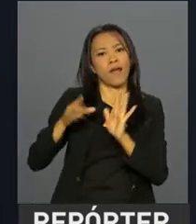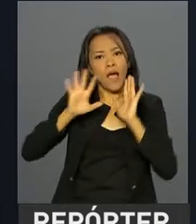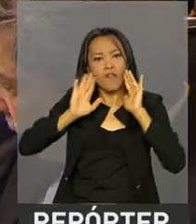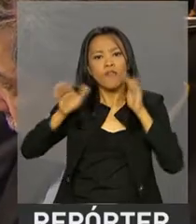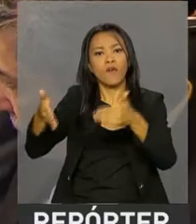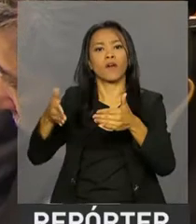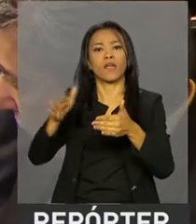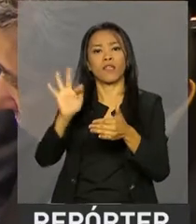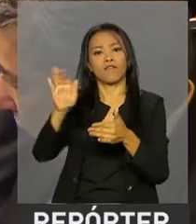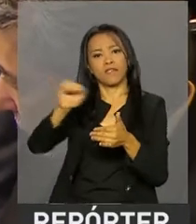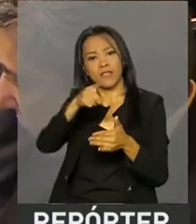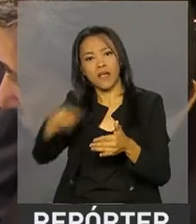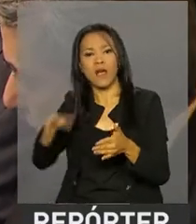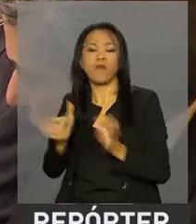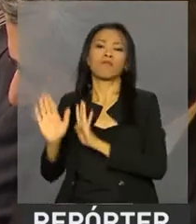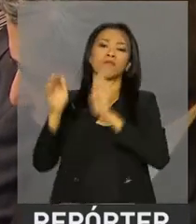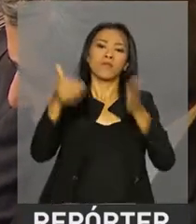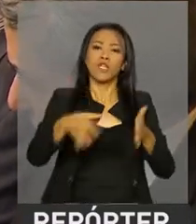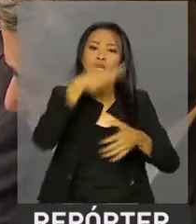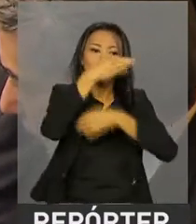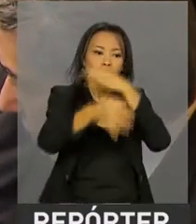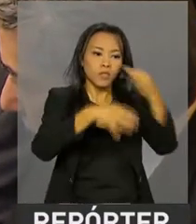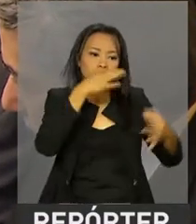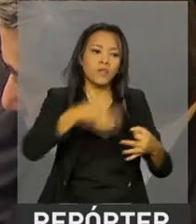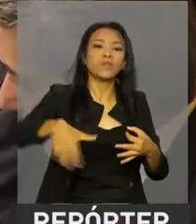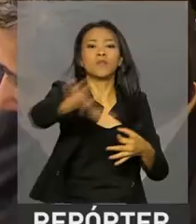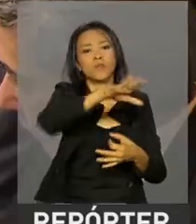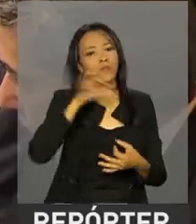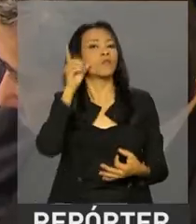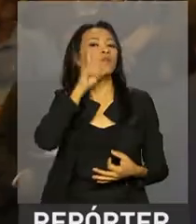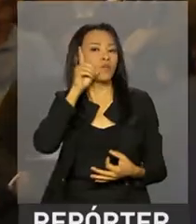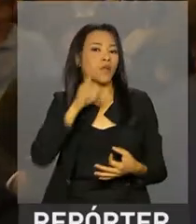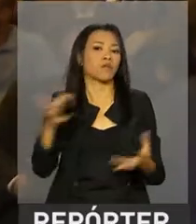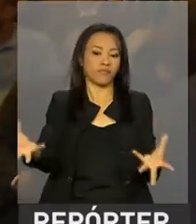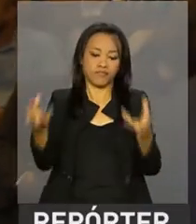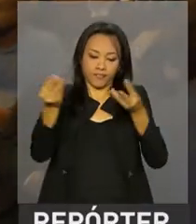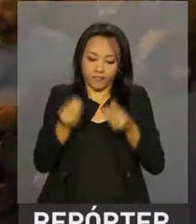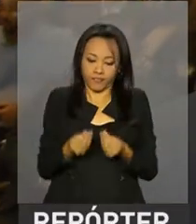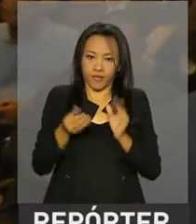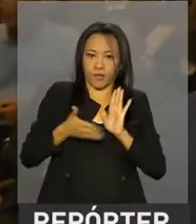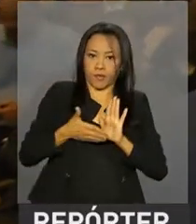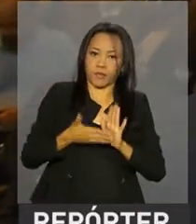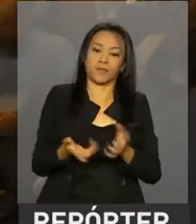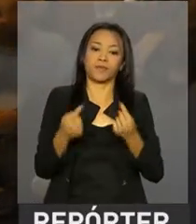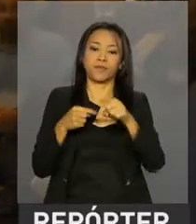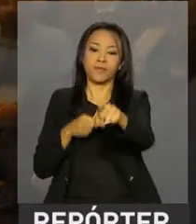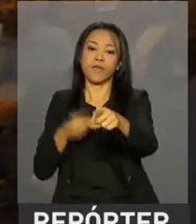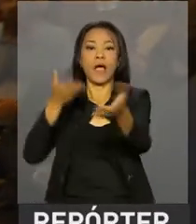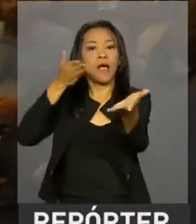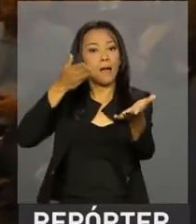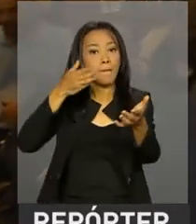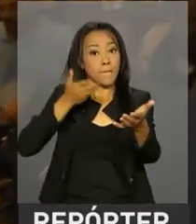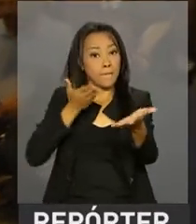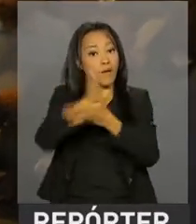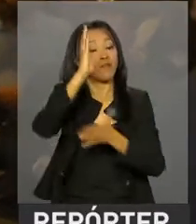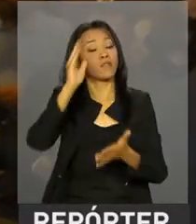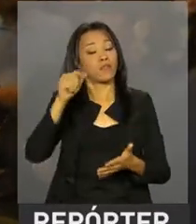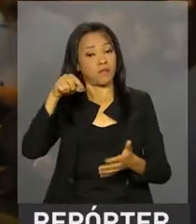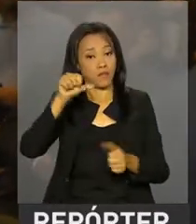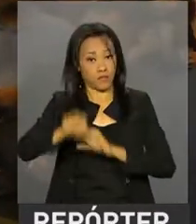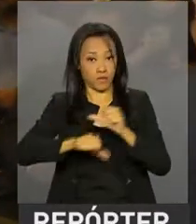do governo e às sugestões feitas pelos parlamentares. A aprovação da reforma da Previdência